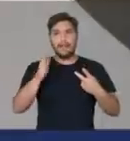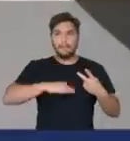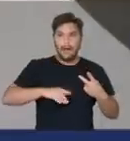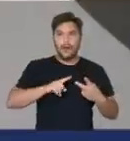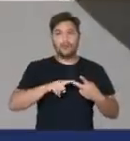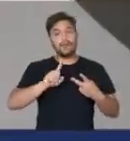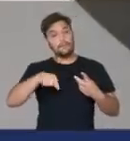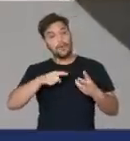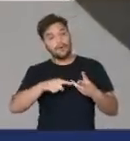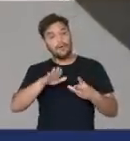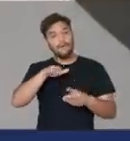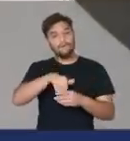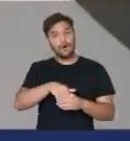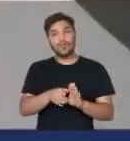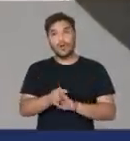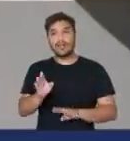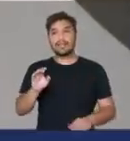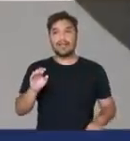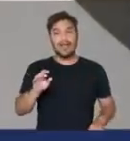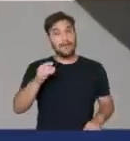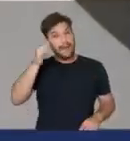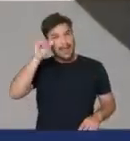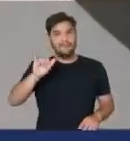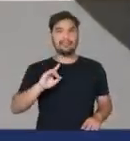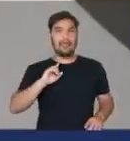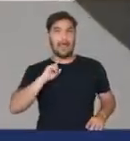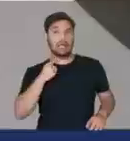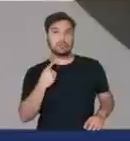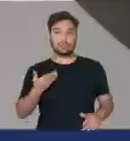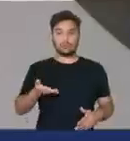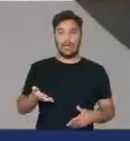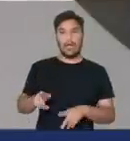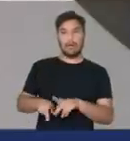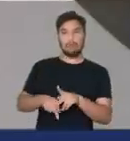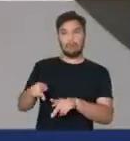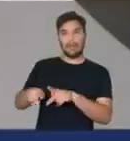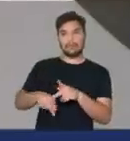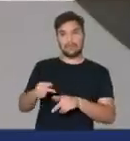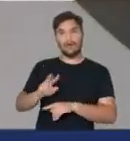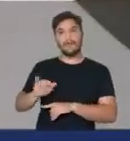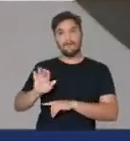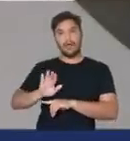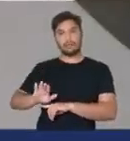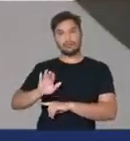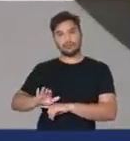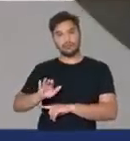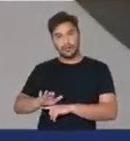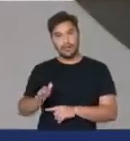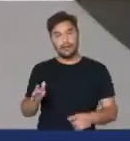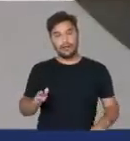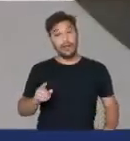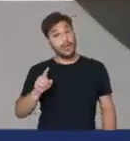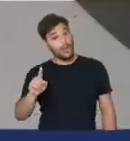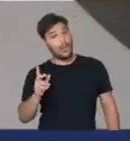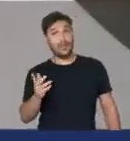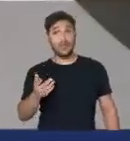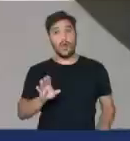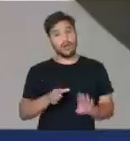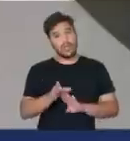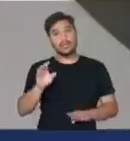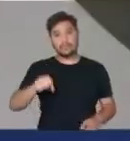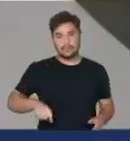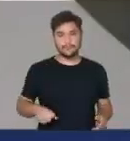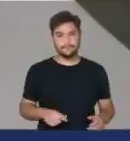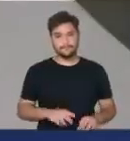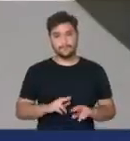fala-se mal e depois na hora da orientação, para não ficar mal com a população que será beneficiada com todos esses benefícios, aí